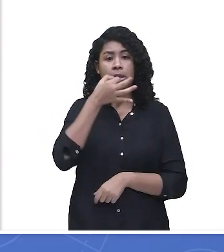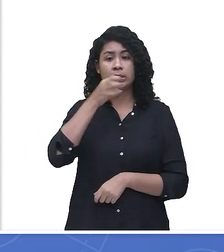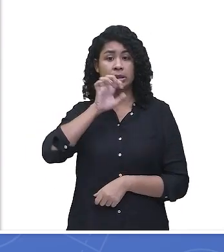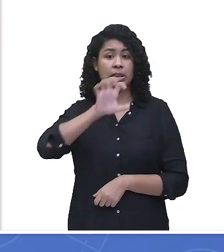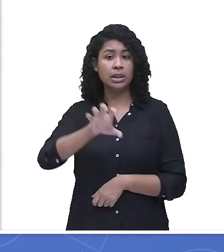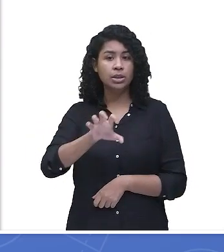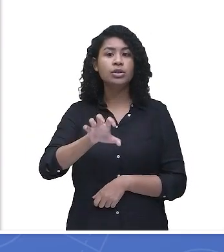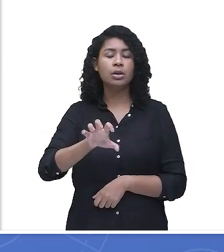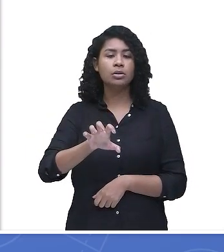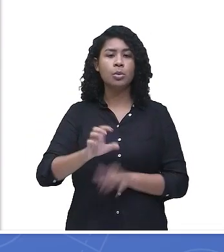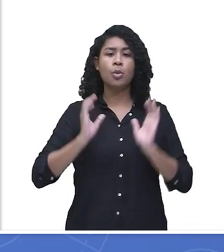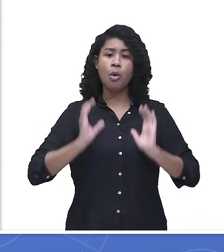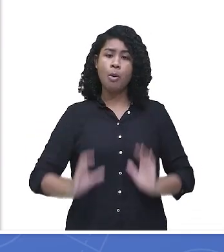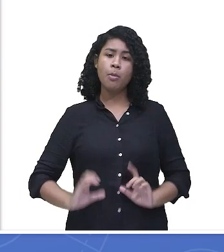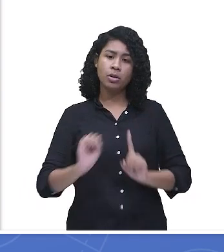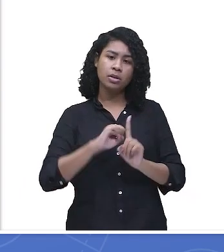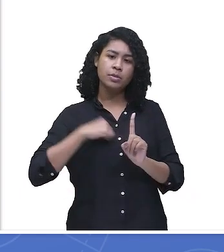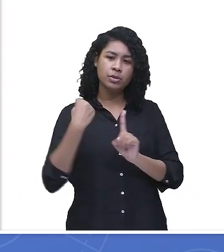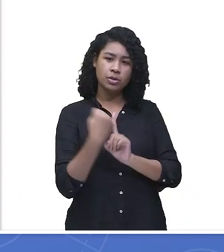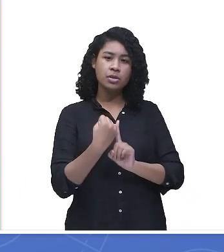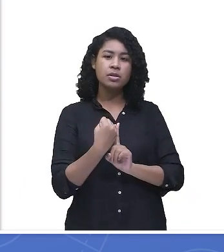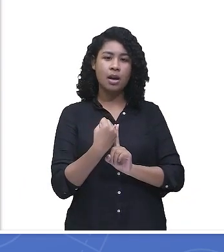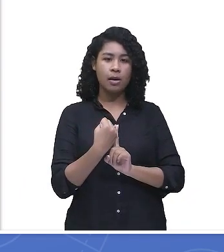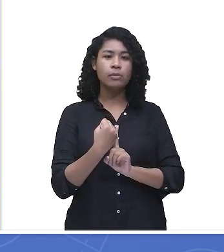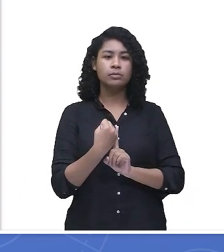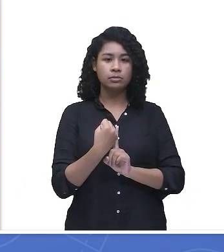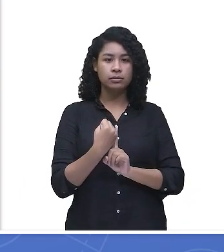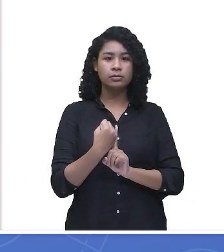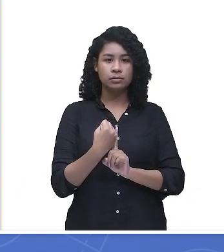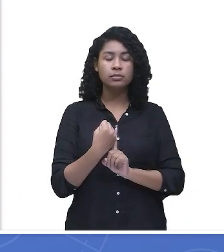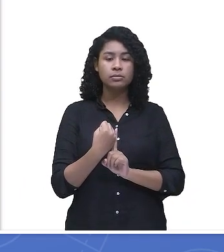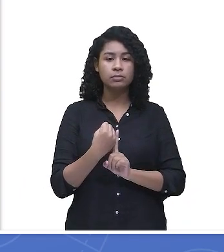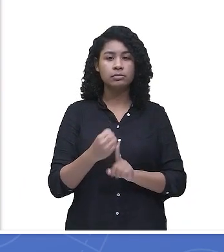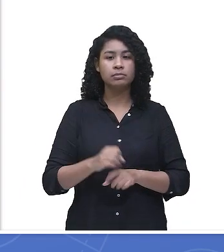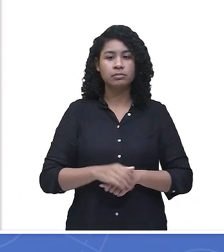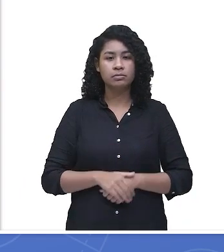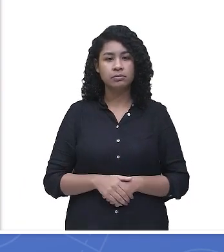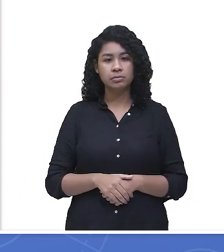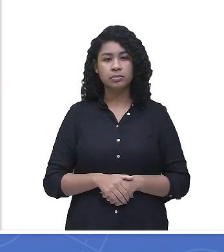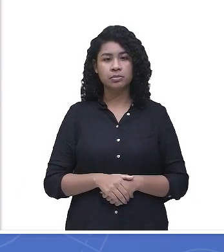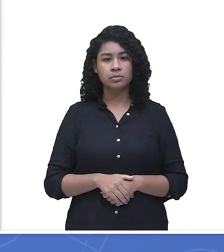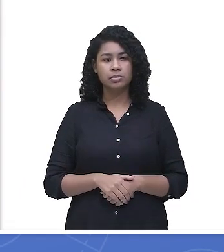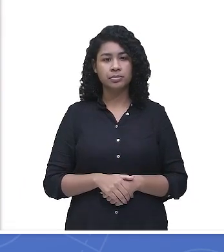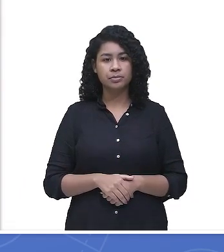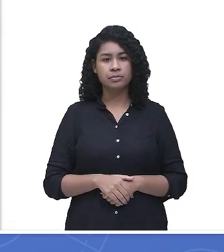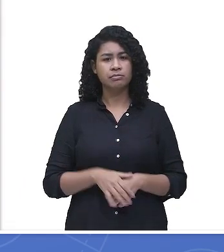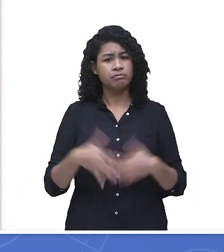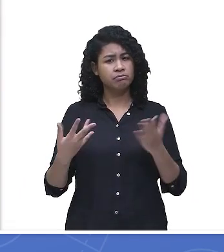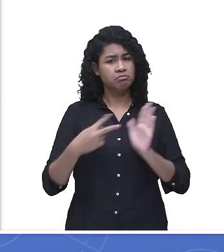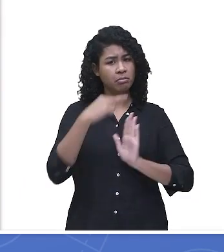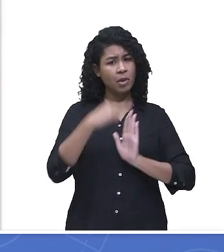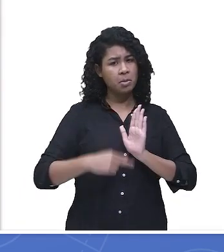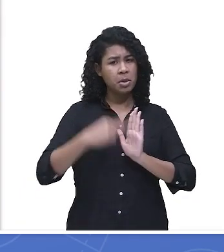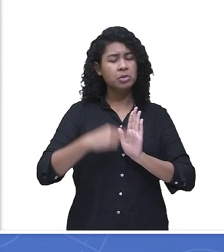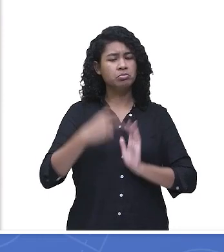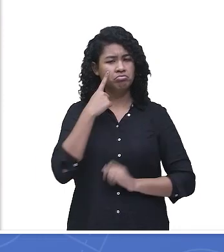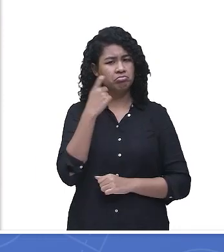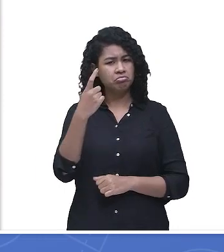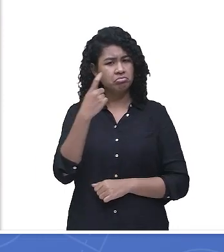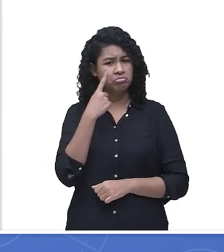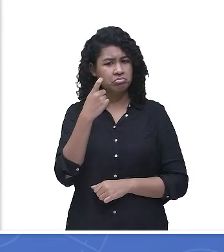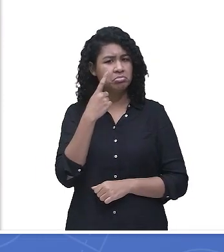certos comportamentos sociais que eram vistos com maus olhos nessa época. É uma leitura bem interessante e muito